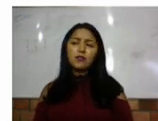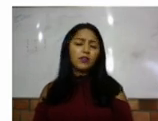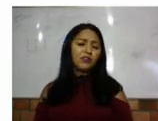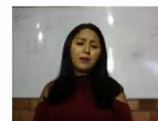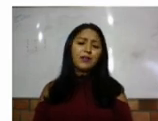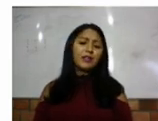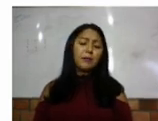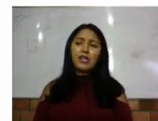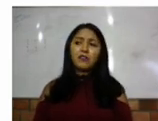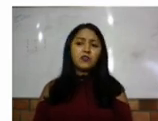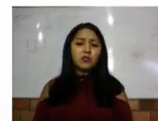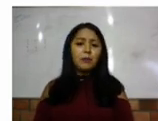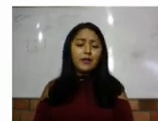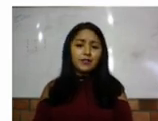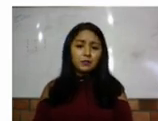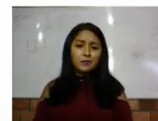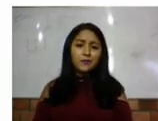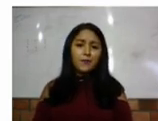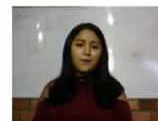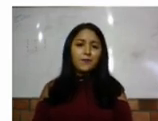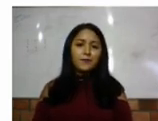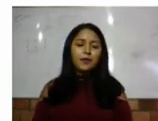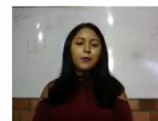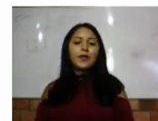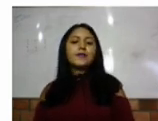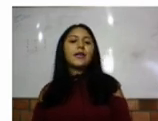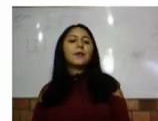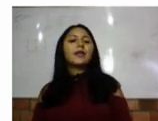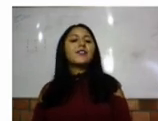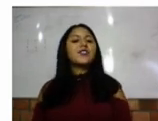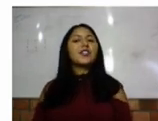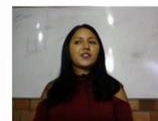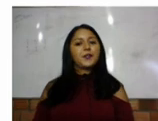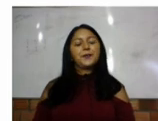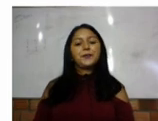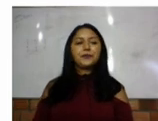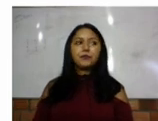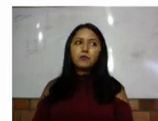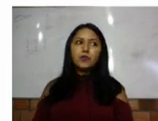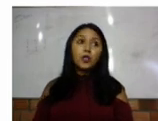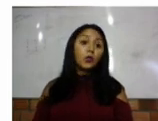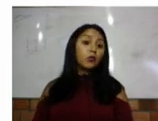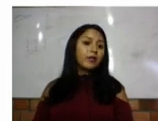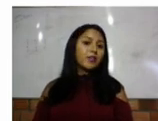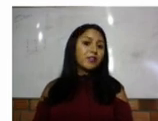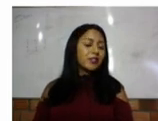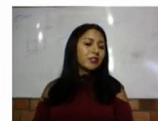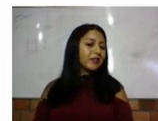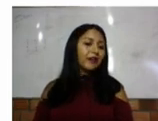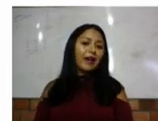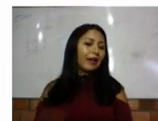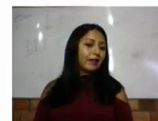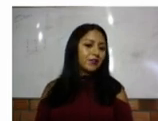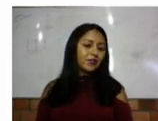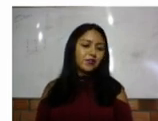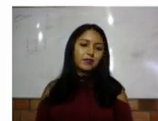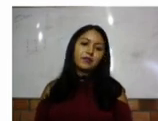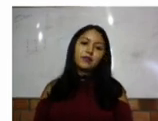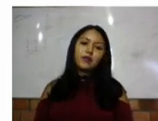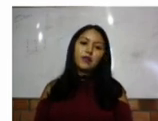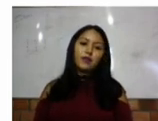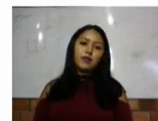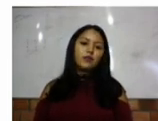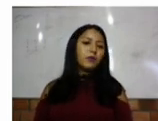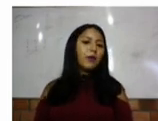eu tô usando o masculina ou feminina palavra continua a mesma por exemplo dentista e o dentista a